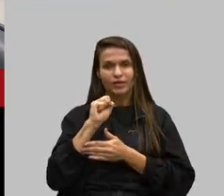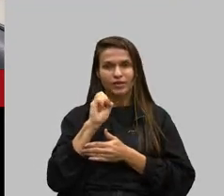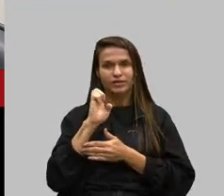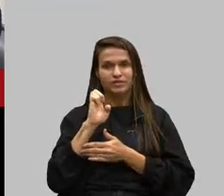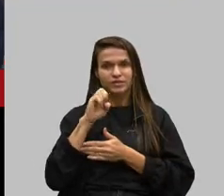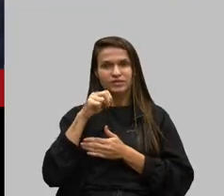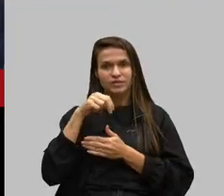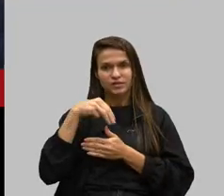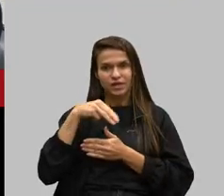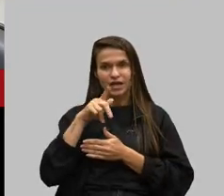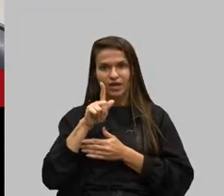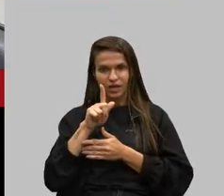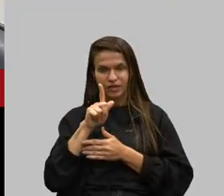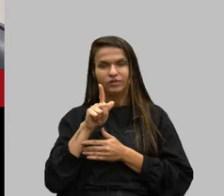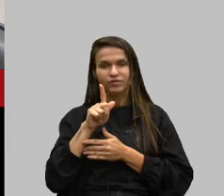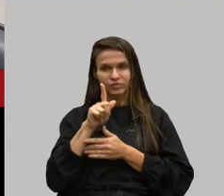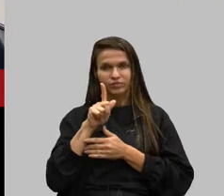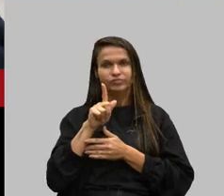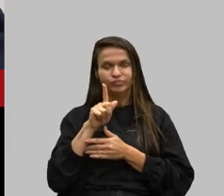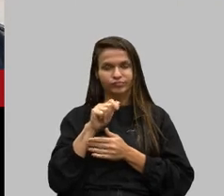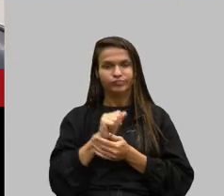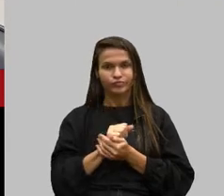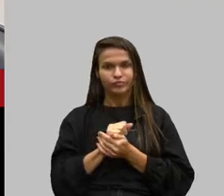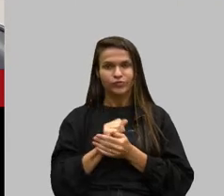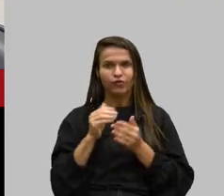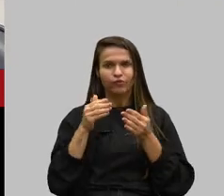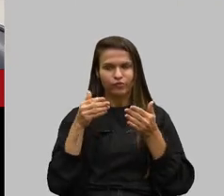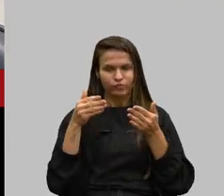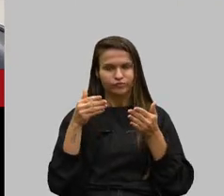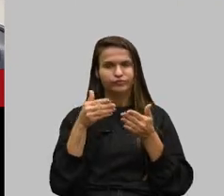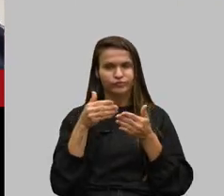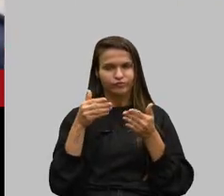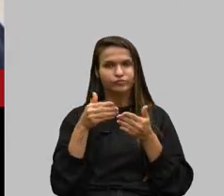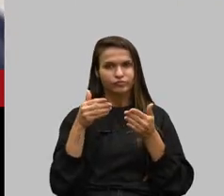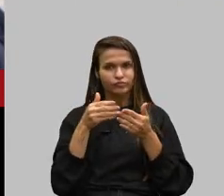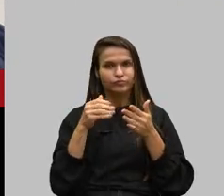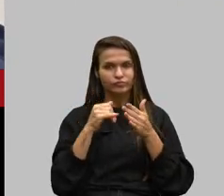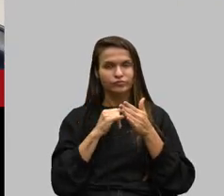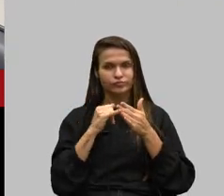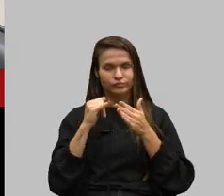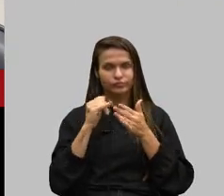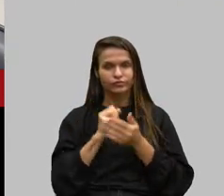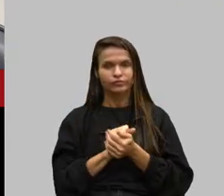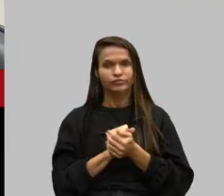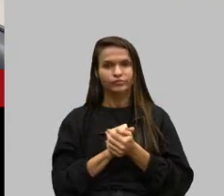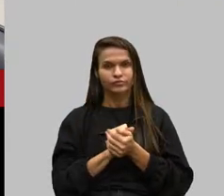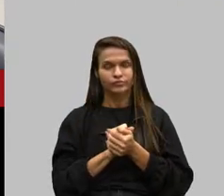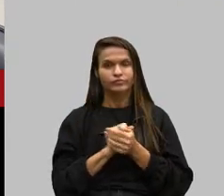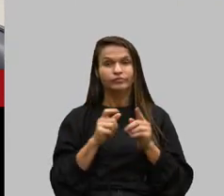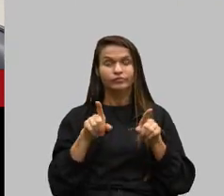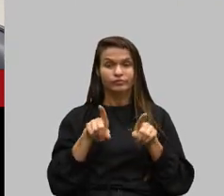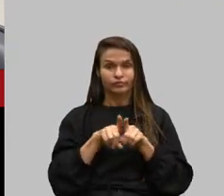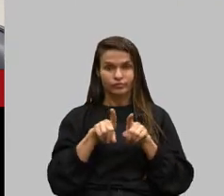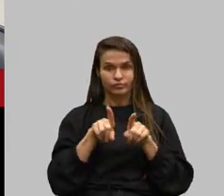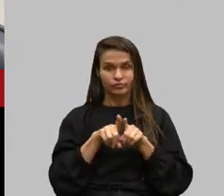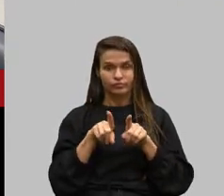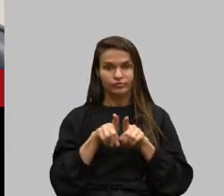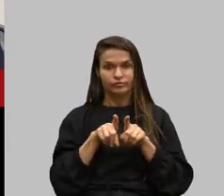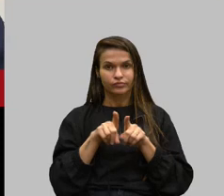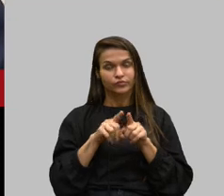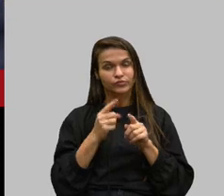do Instituto de Previdência de saúde dos Servidores civis do Estado E aí entrando já na sua no seu